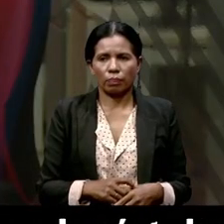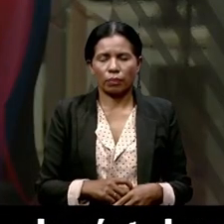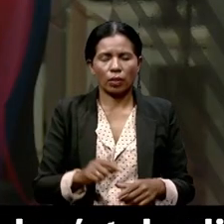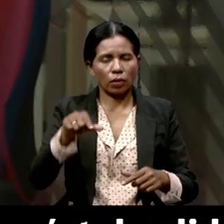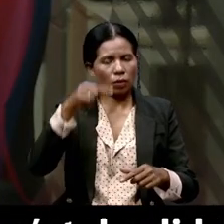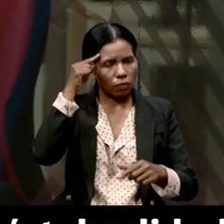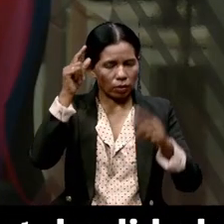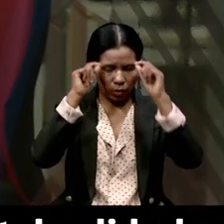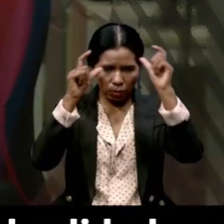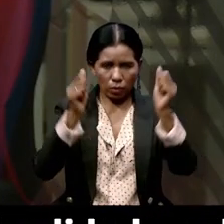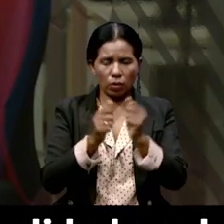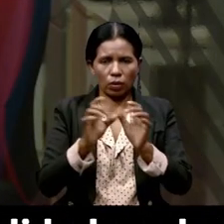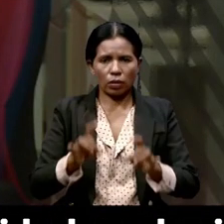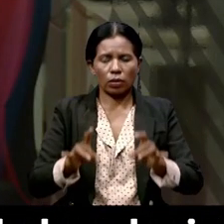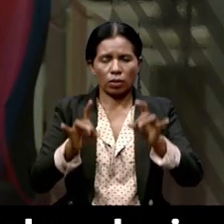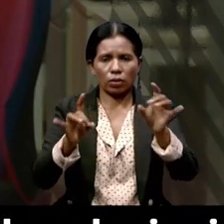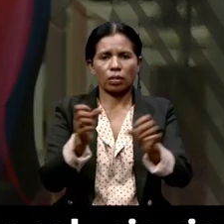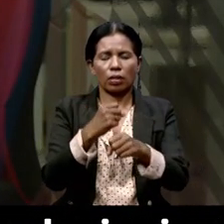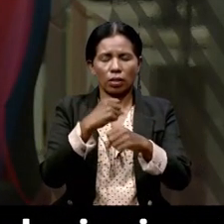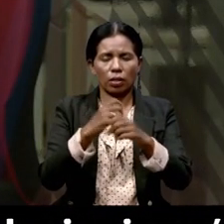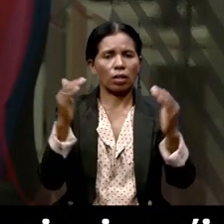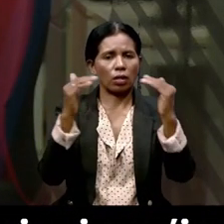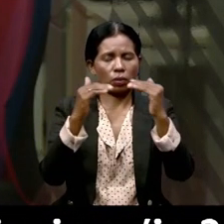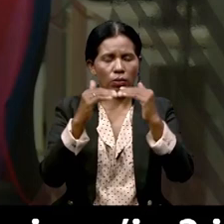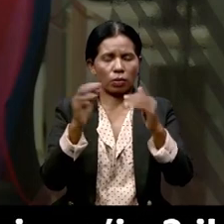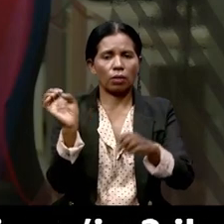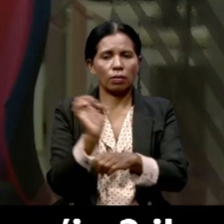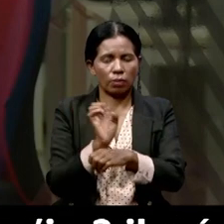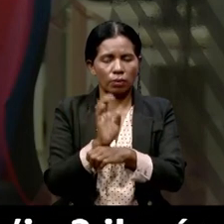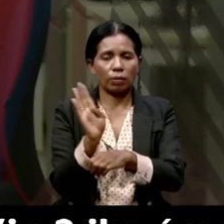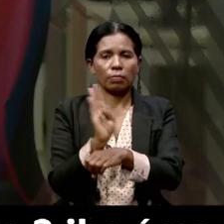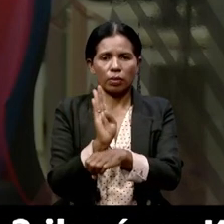Governo Timor-Leste e Austrália se realiza Fórum Economia no Business.